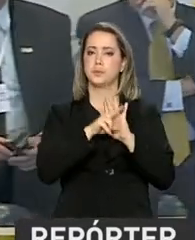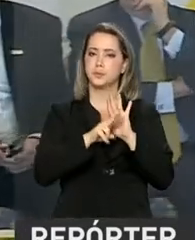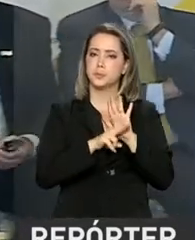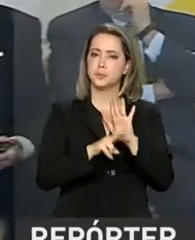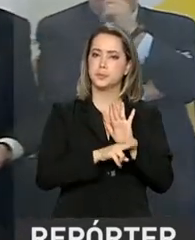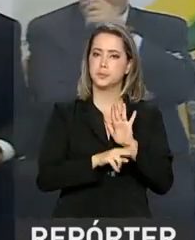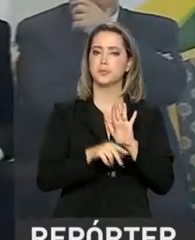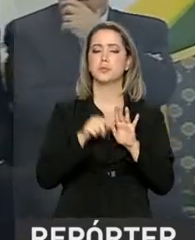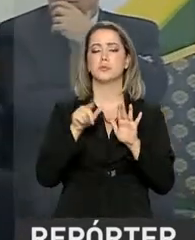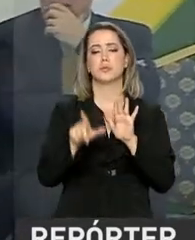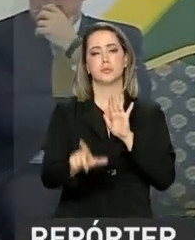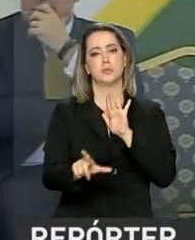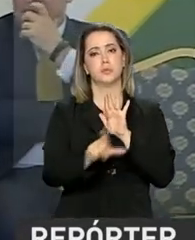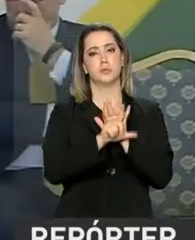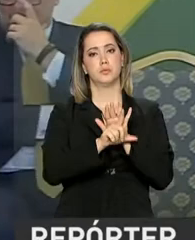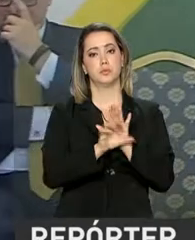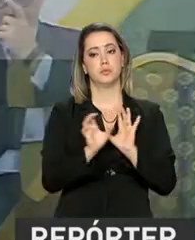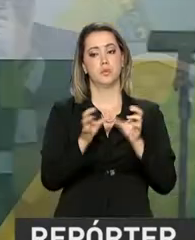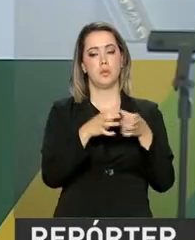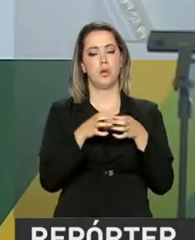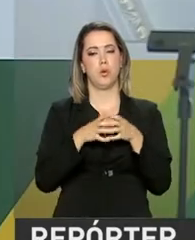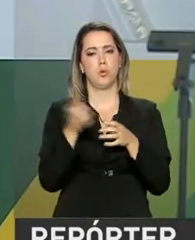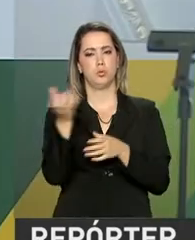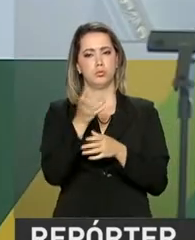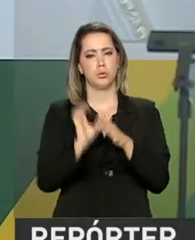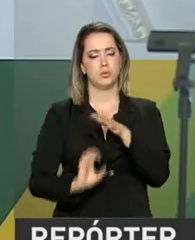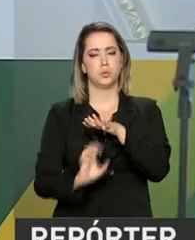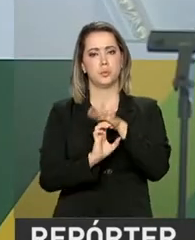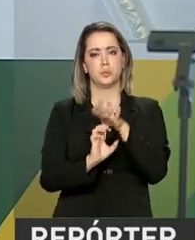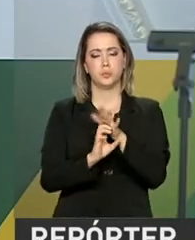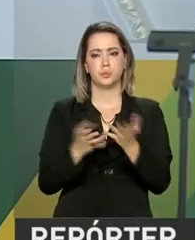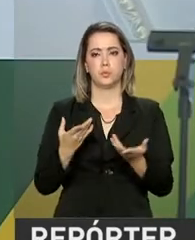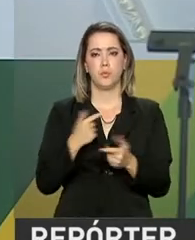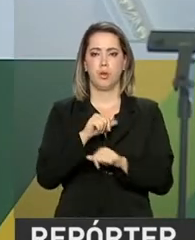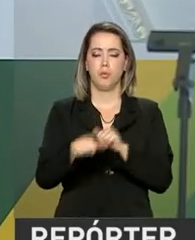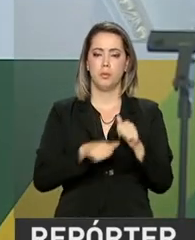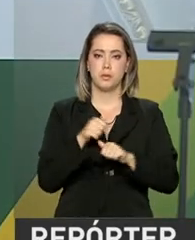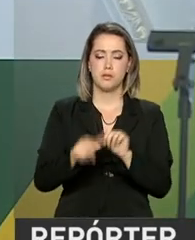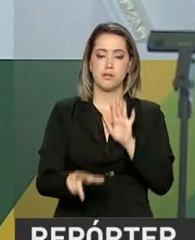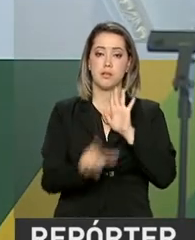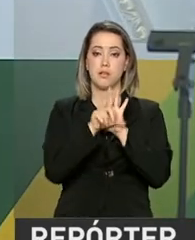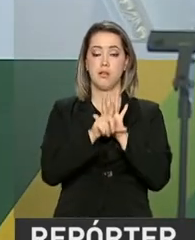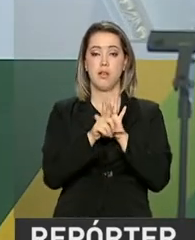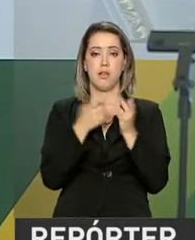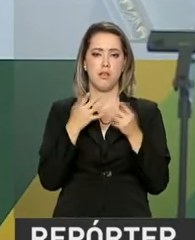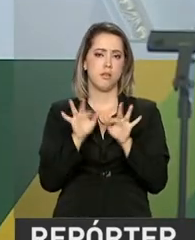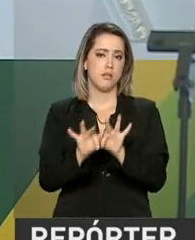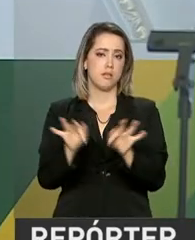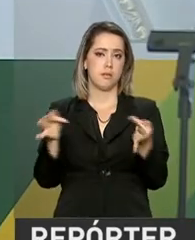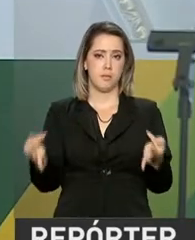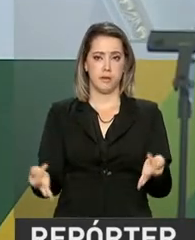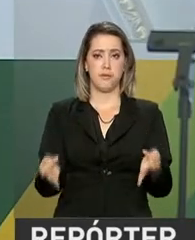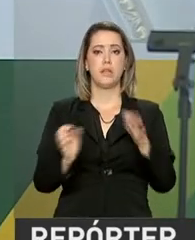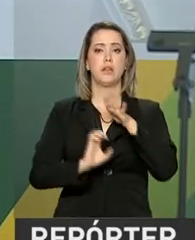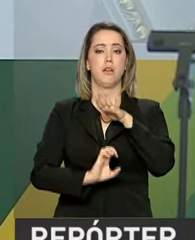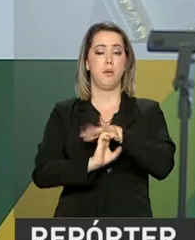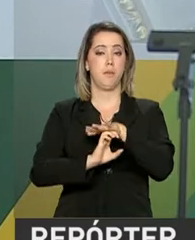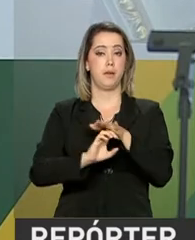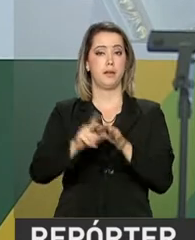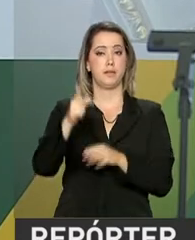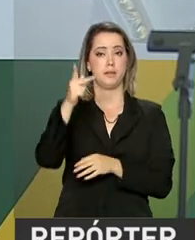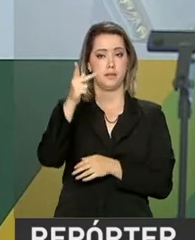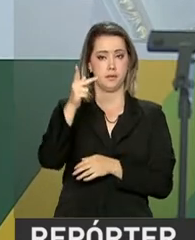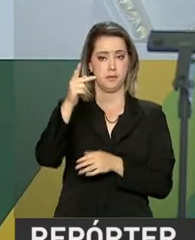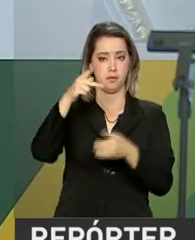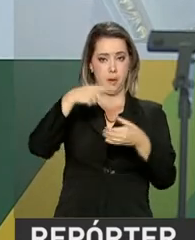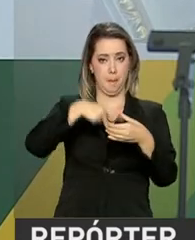atraído investidores estrangeiros o presidente mencionou as mudanças na legislação que desobrigaram a petrobras a ter participação nos consórcios